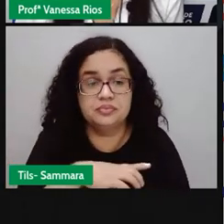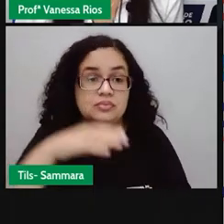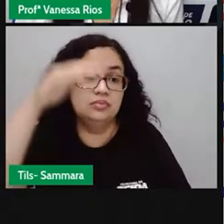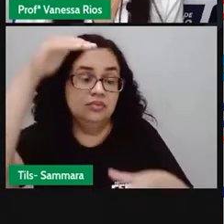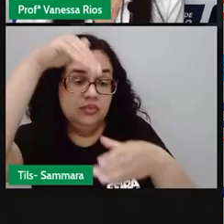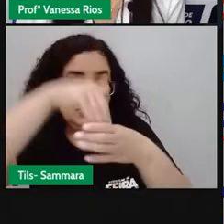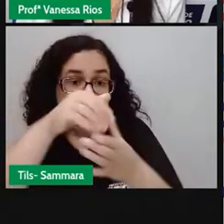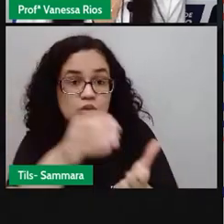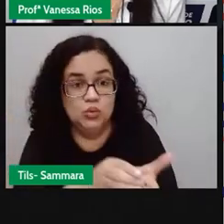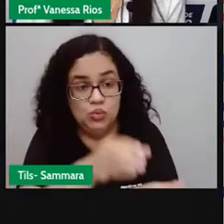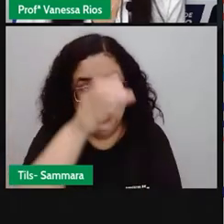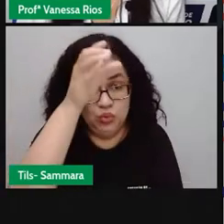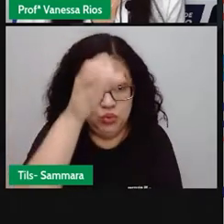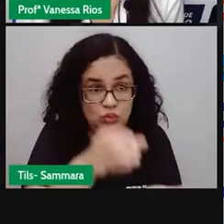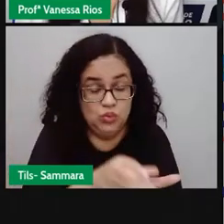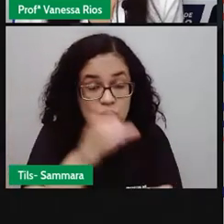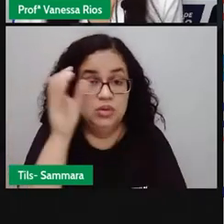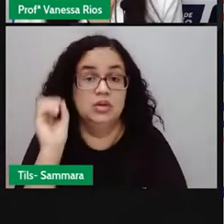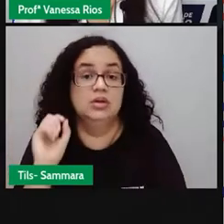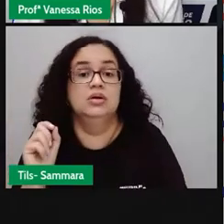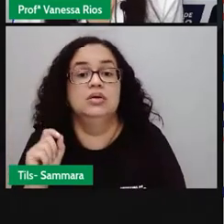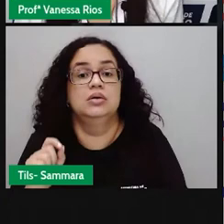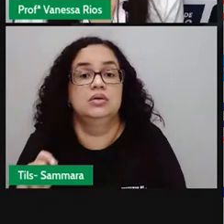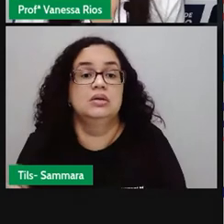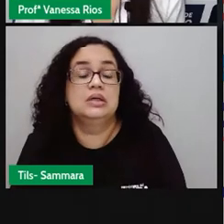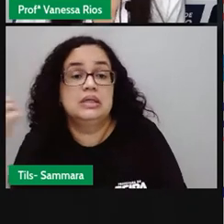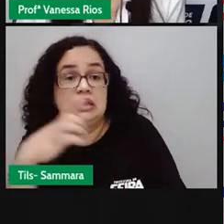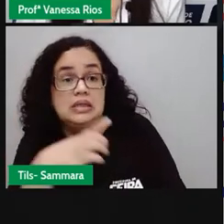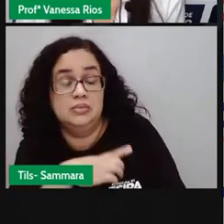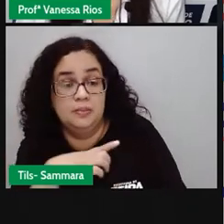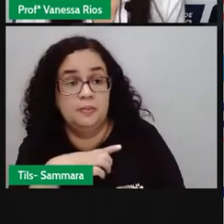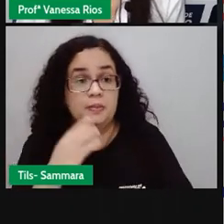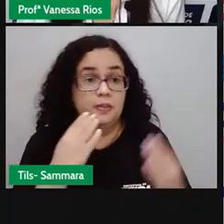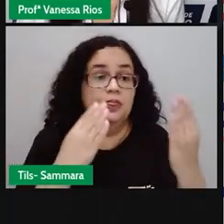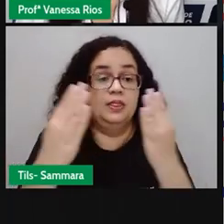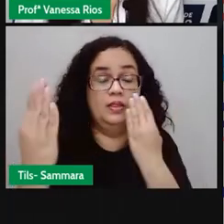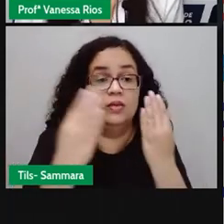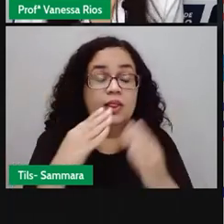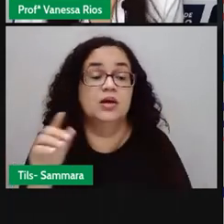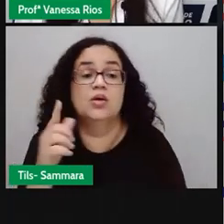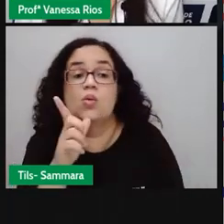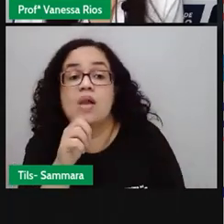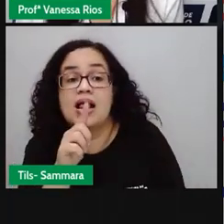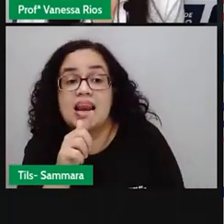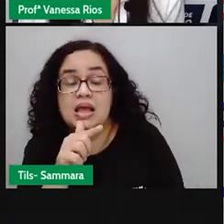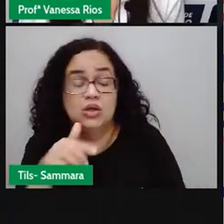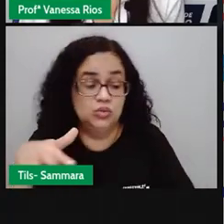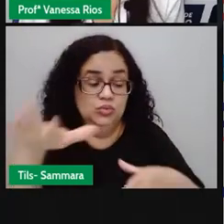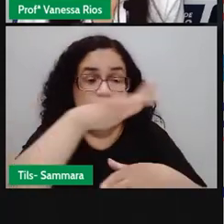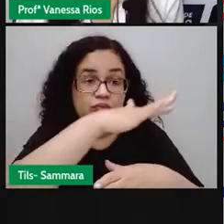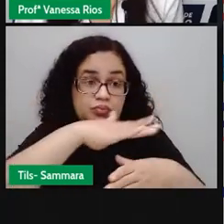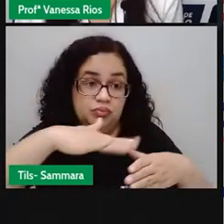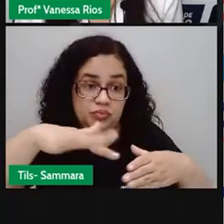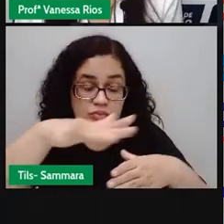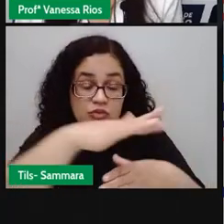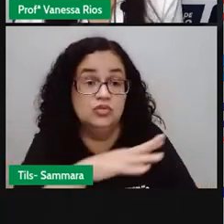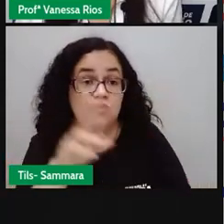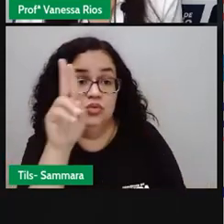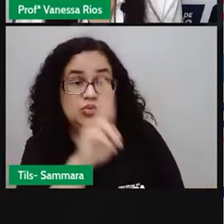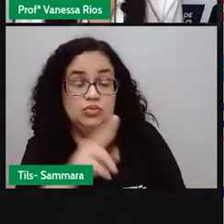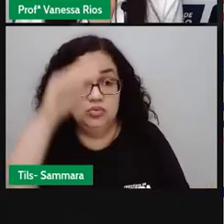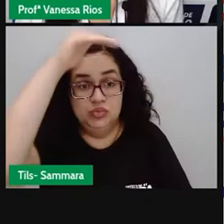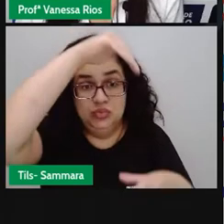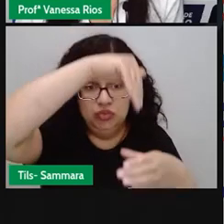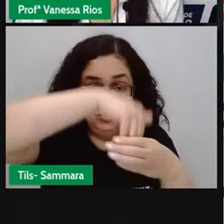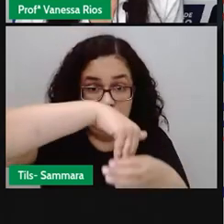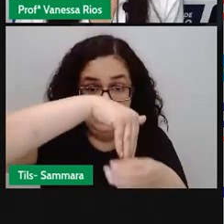deste copo. E aí capacidade estaria relacionada aí ao líquido, né, ao que foi colocado